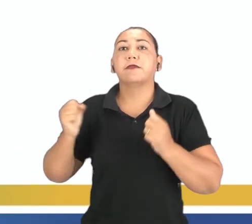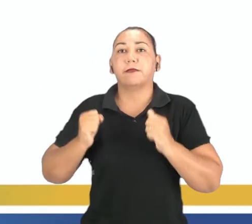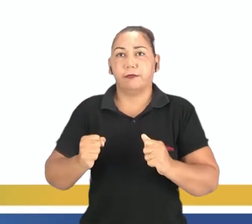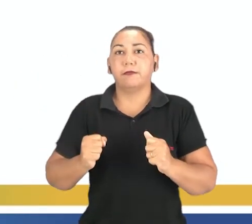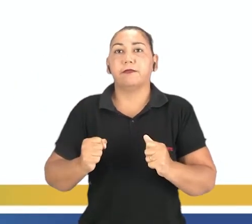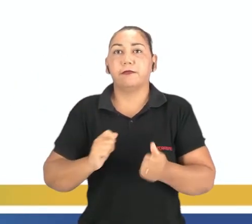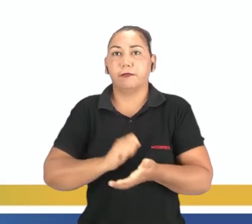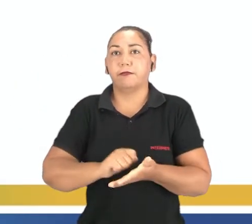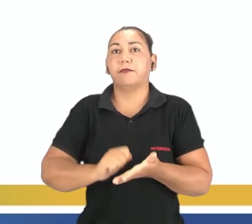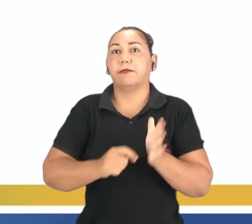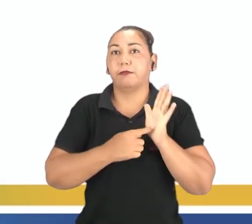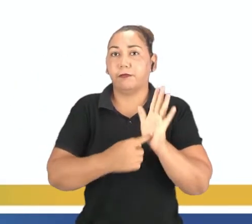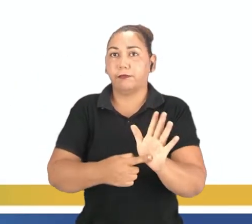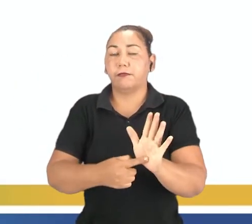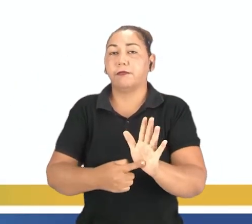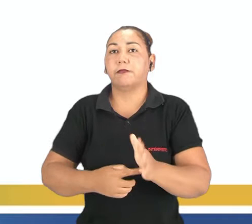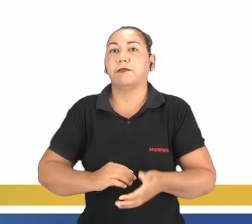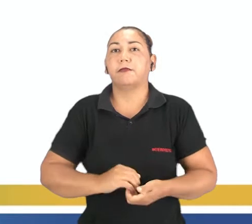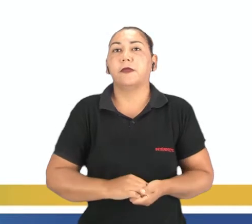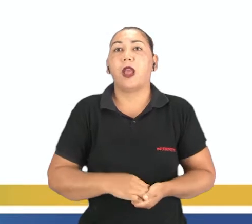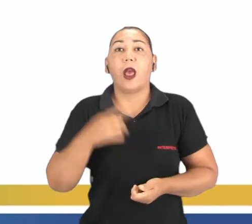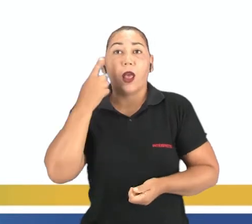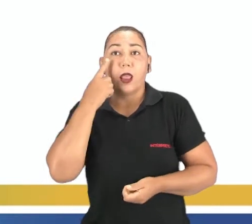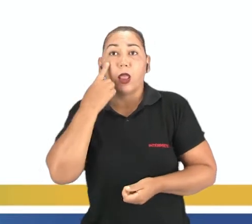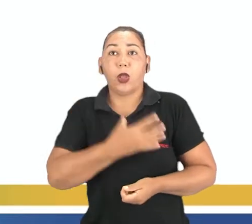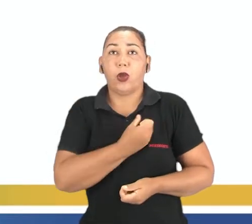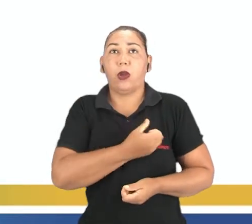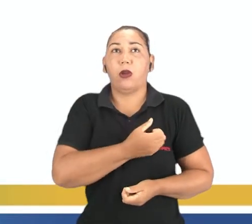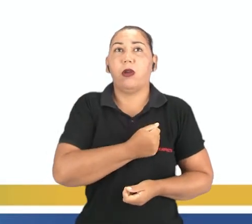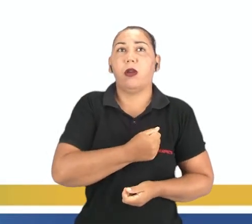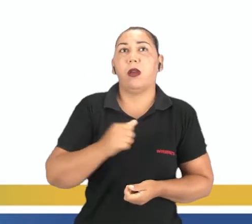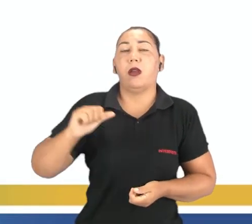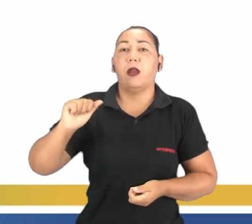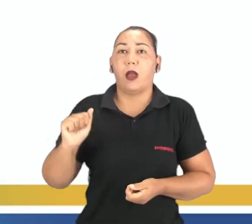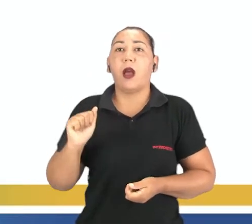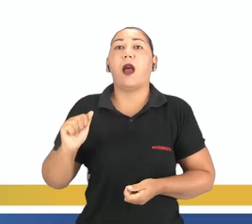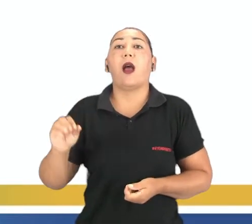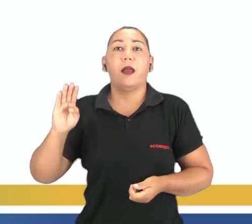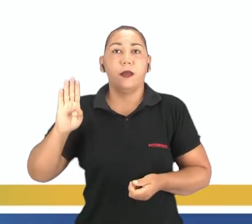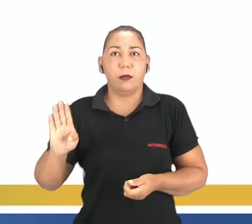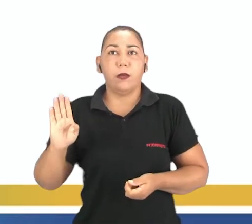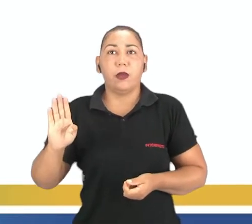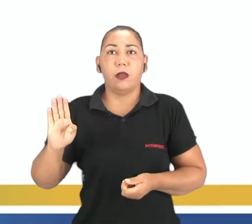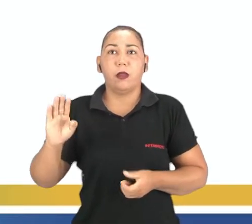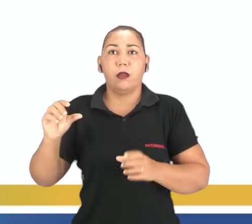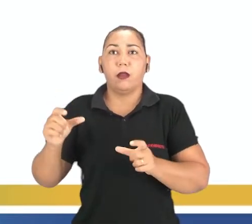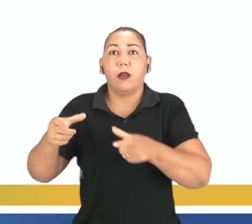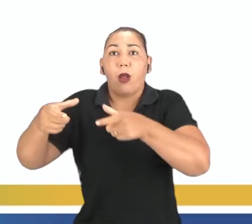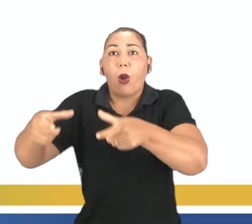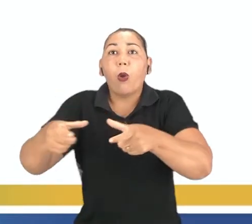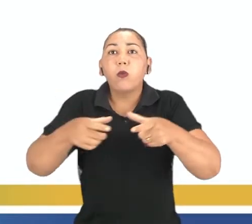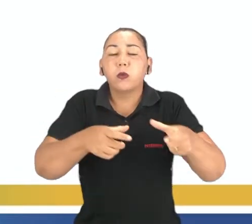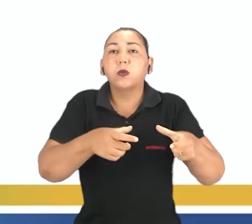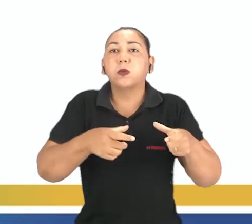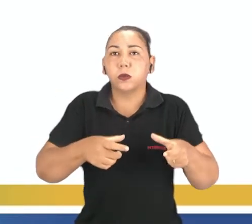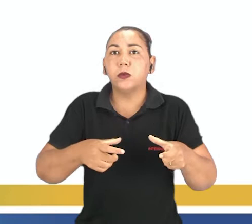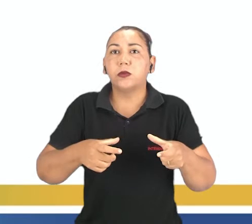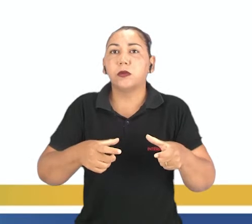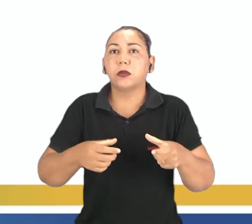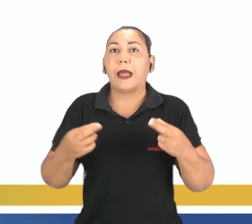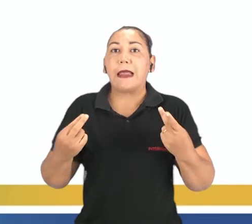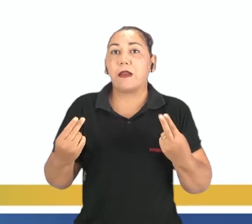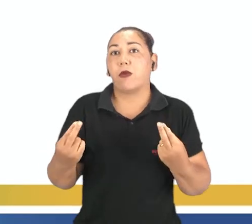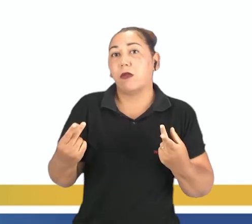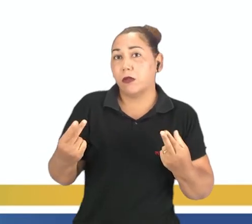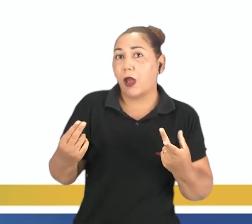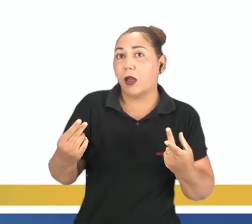formato, certo? Note que esses números aí, A, né, e D, eles ocupam as posições extremas aí da nossa